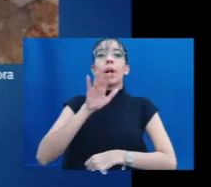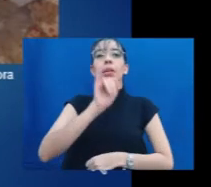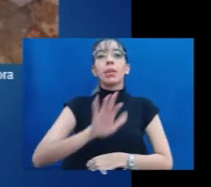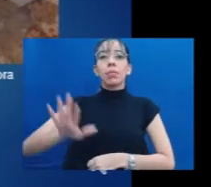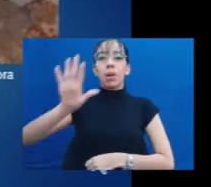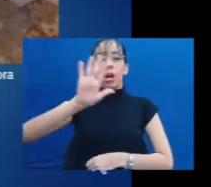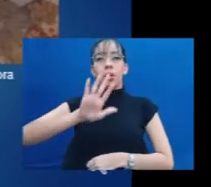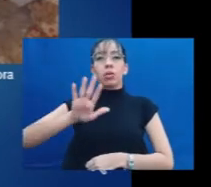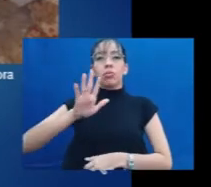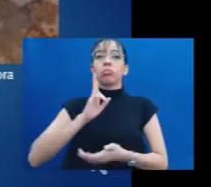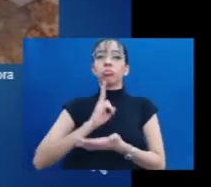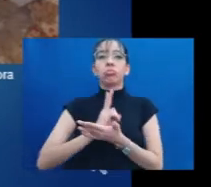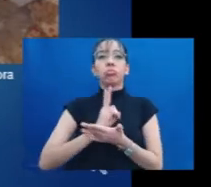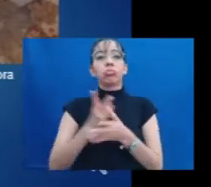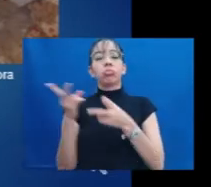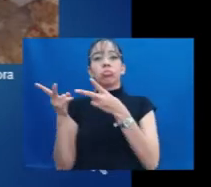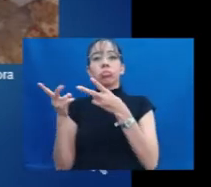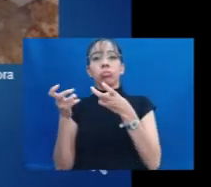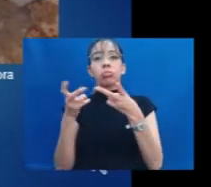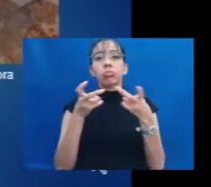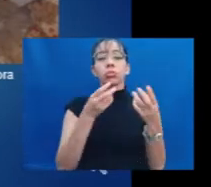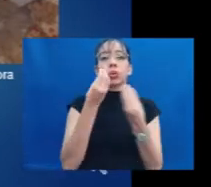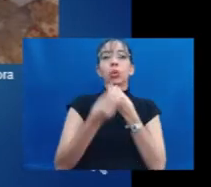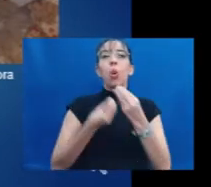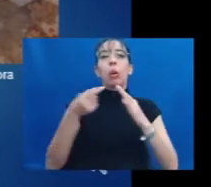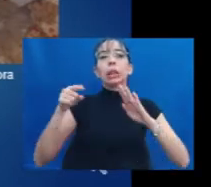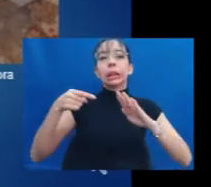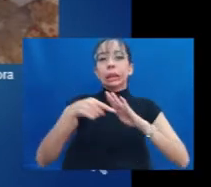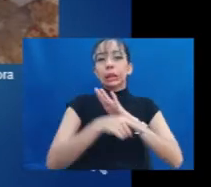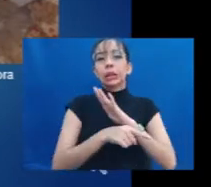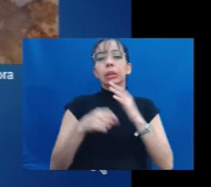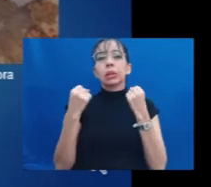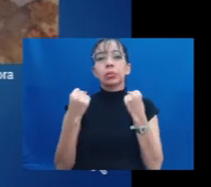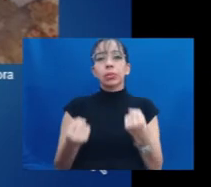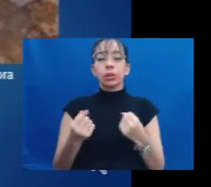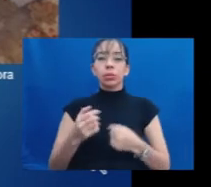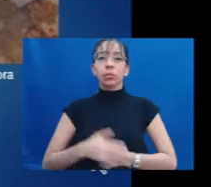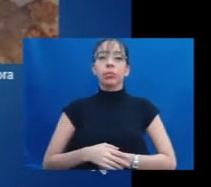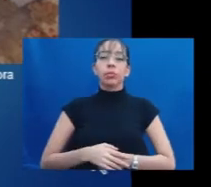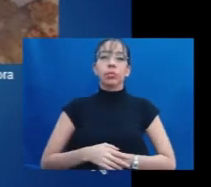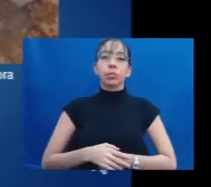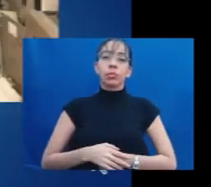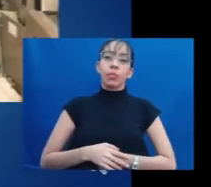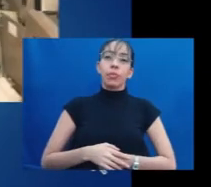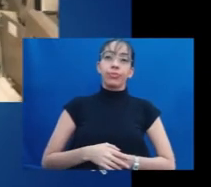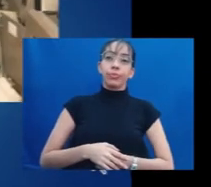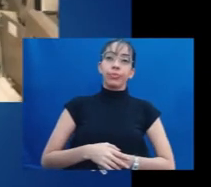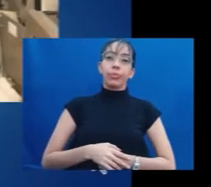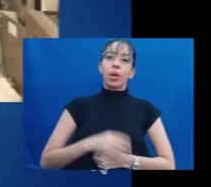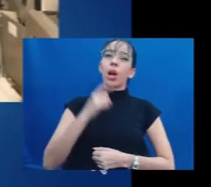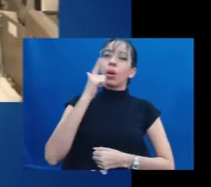Então, aqui mais imagens para vocês terem realmente uma noção bem profunda, né, do evento.